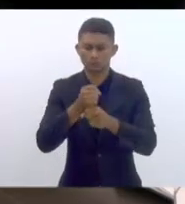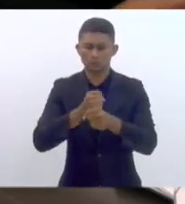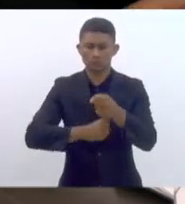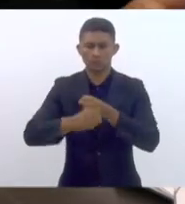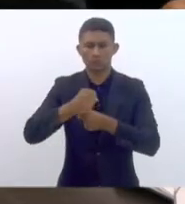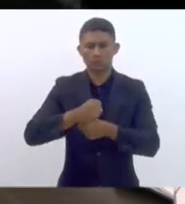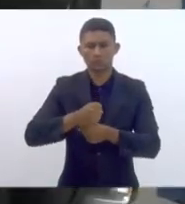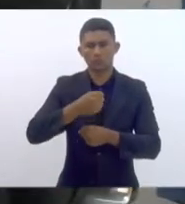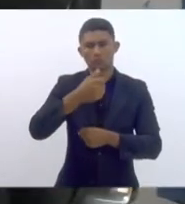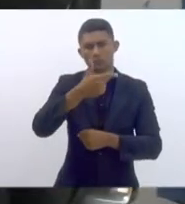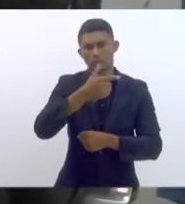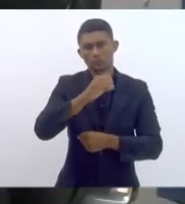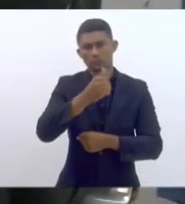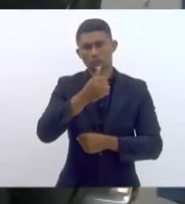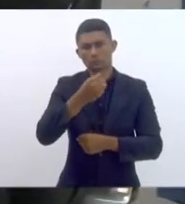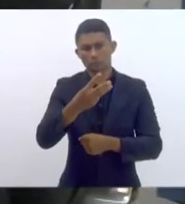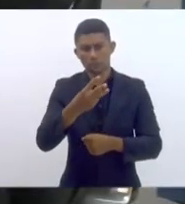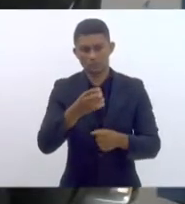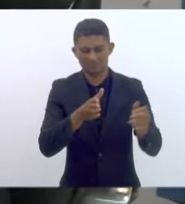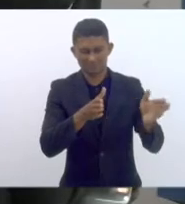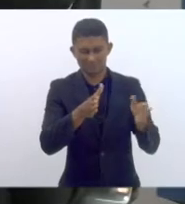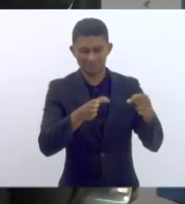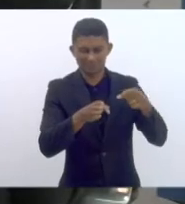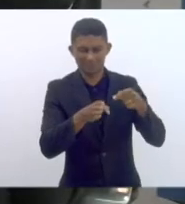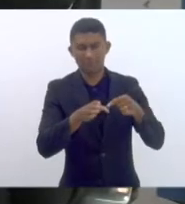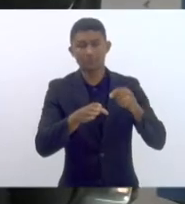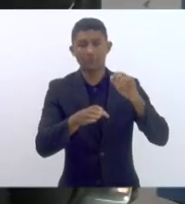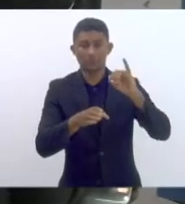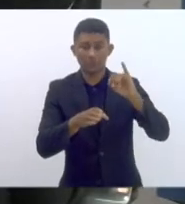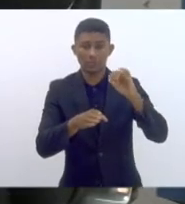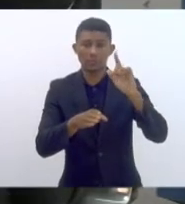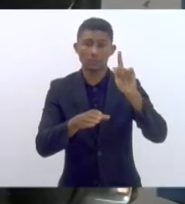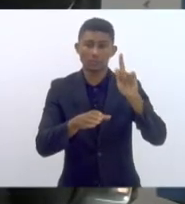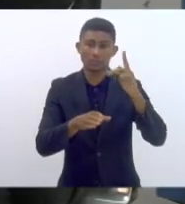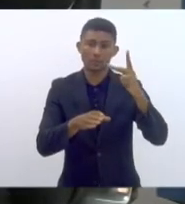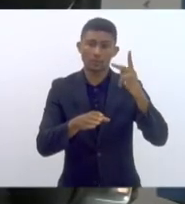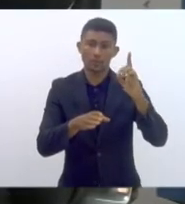2013 o IGPDI, mais 6, limitada